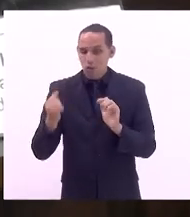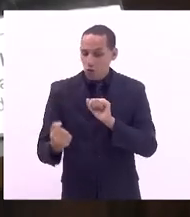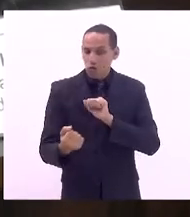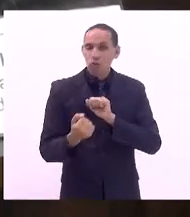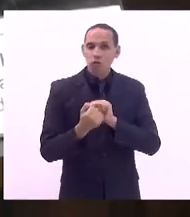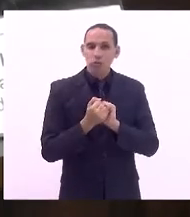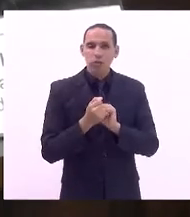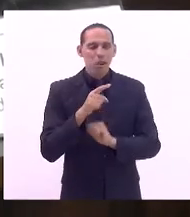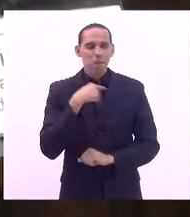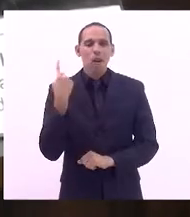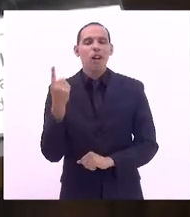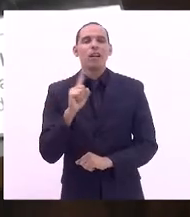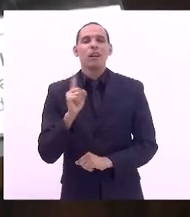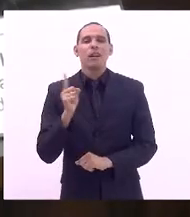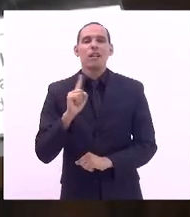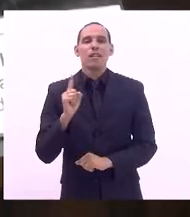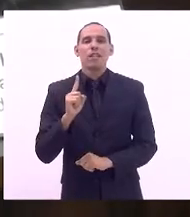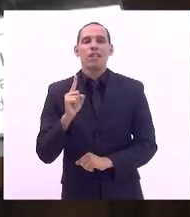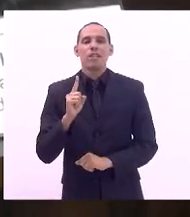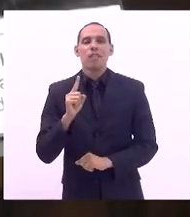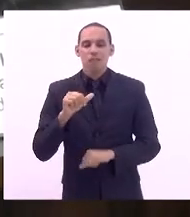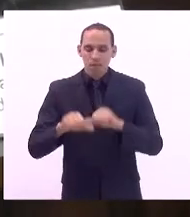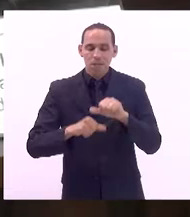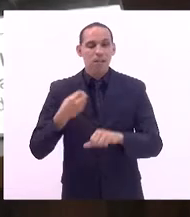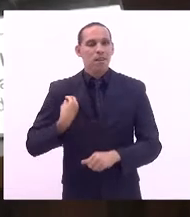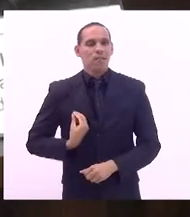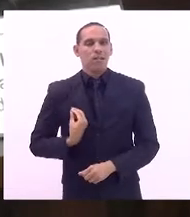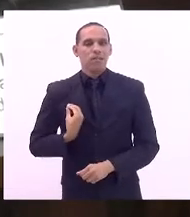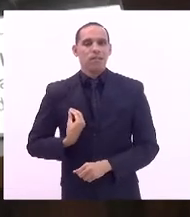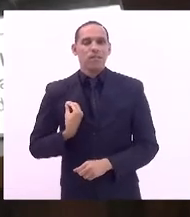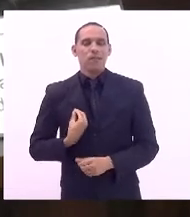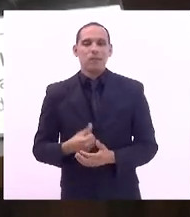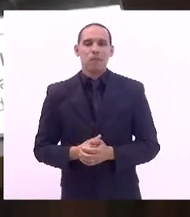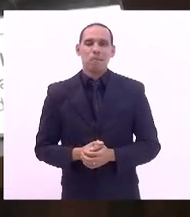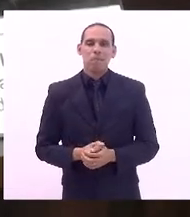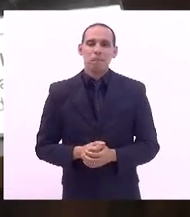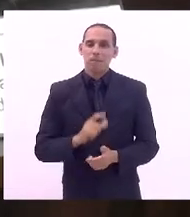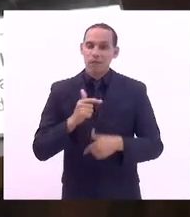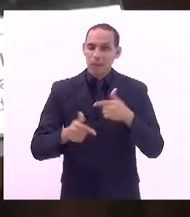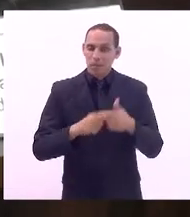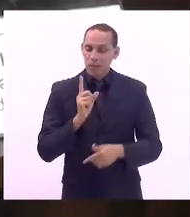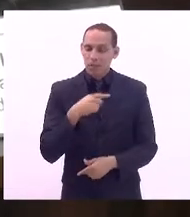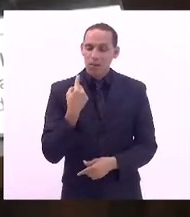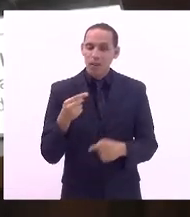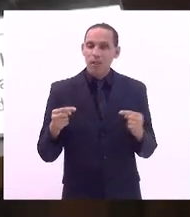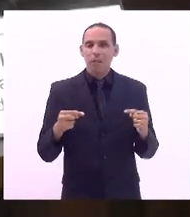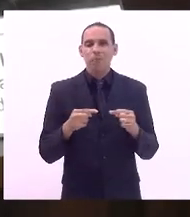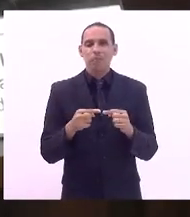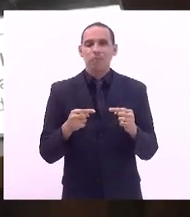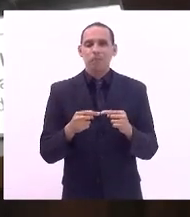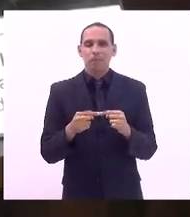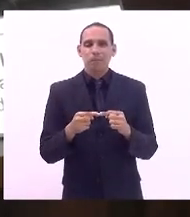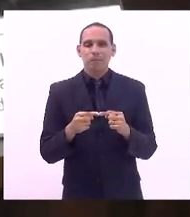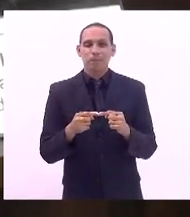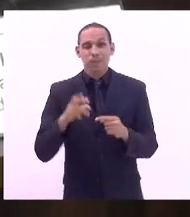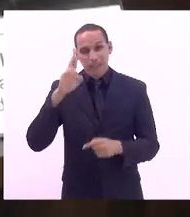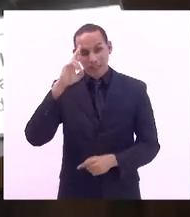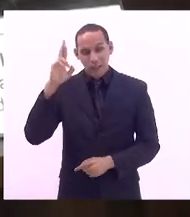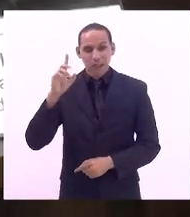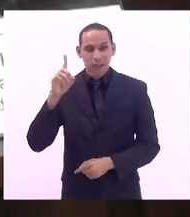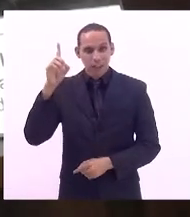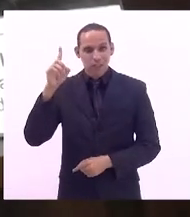não morre uma passa da morte para vida e esse é o nosso trabalho que o Senhor